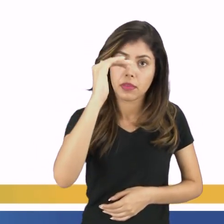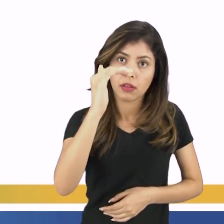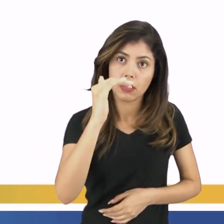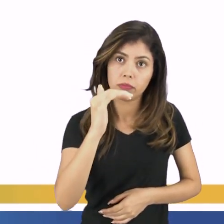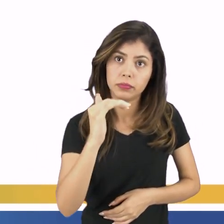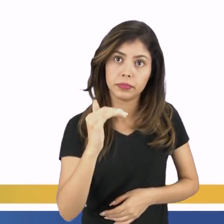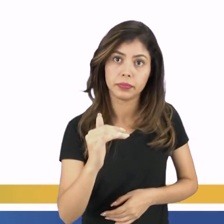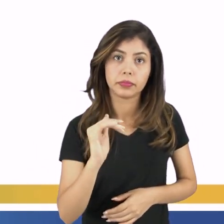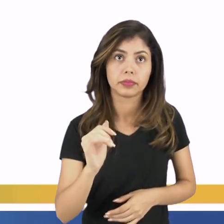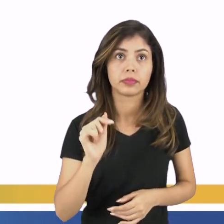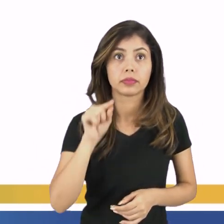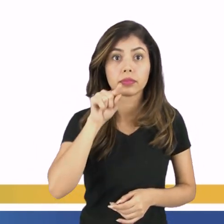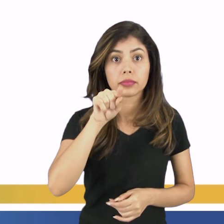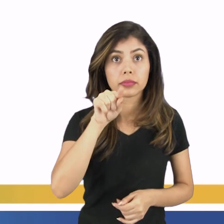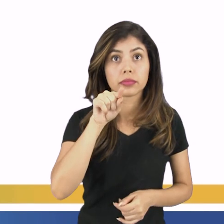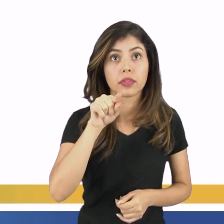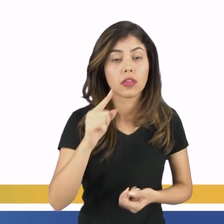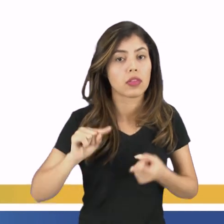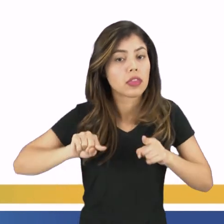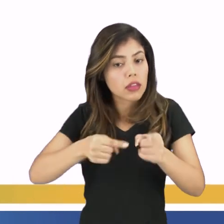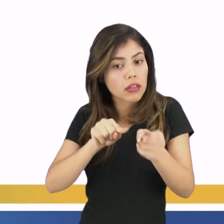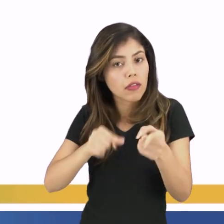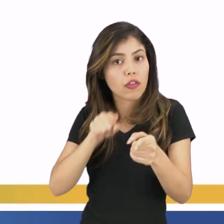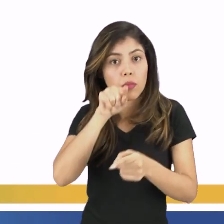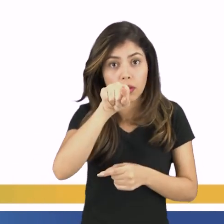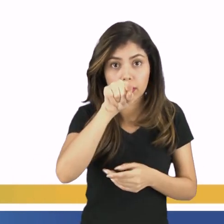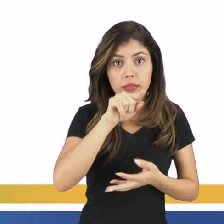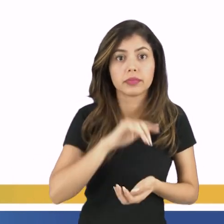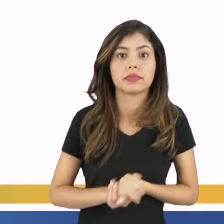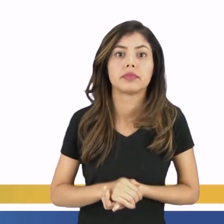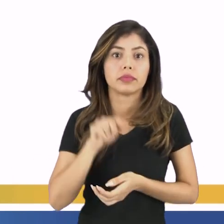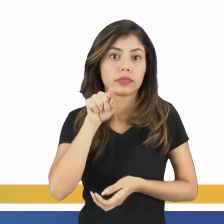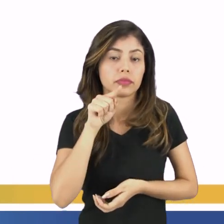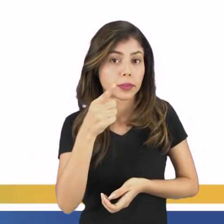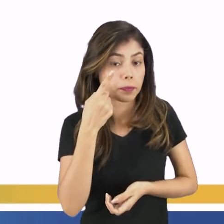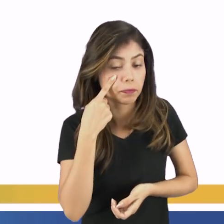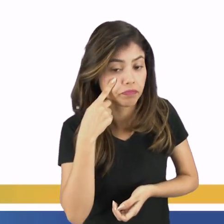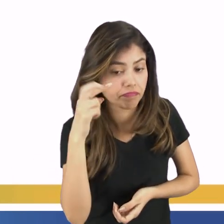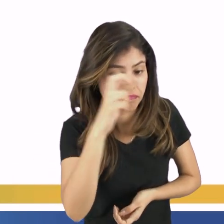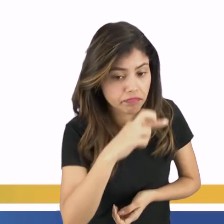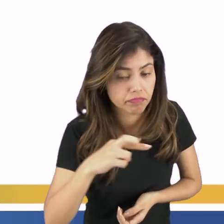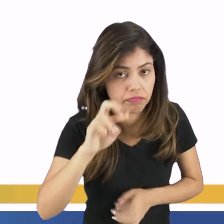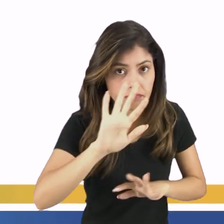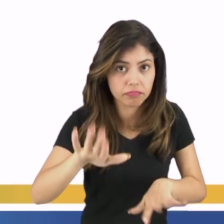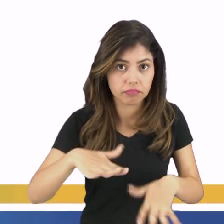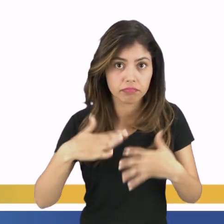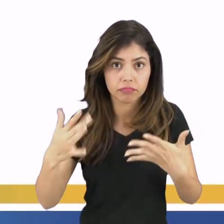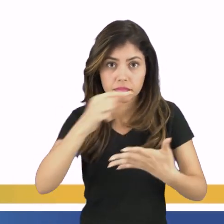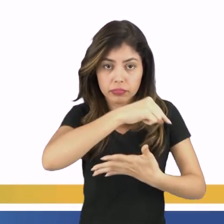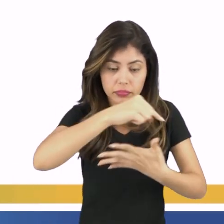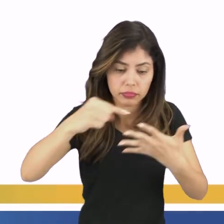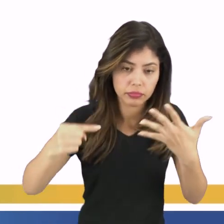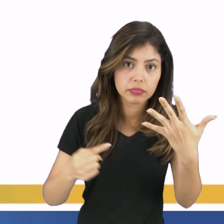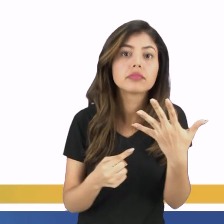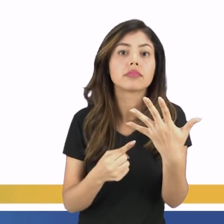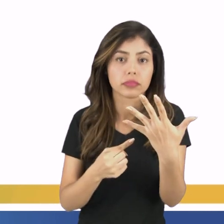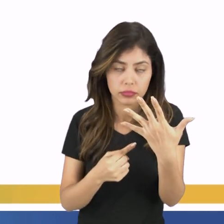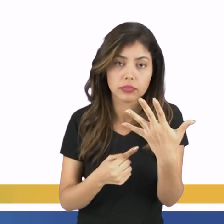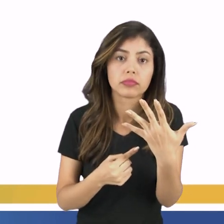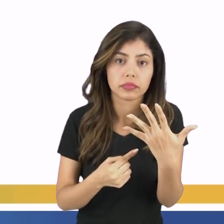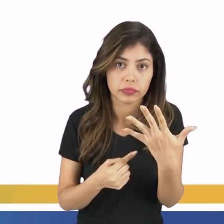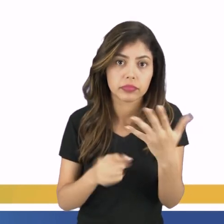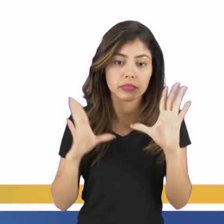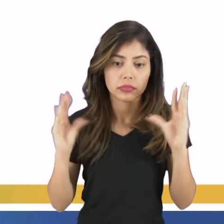e essa daqui eu vou deixar como desafio para você. Então você vai analisar quais são dessas substâncias, quais